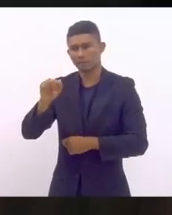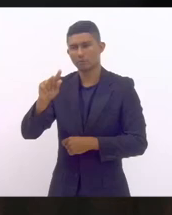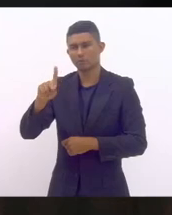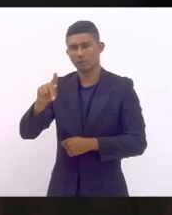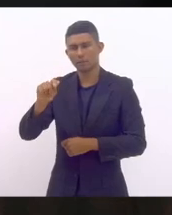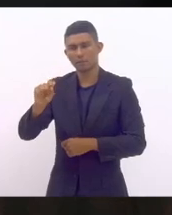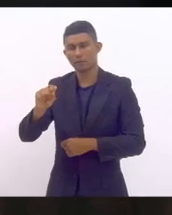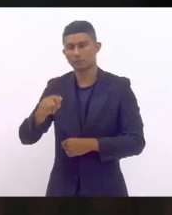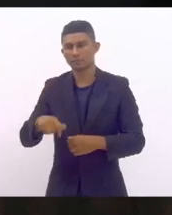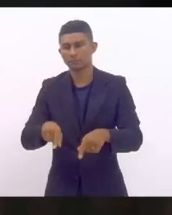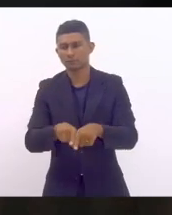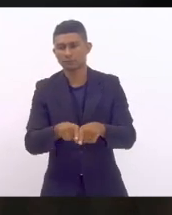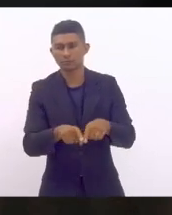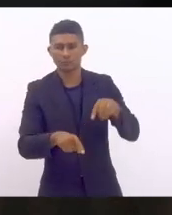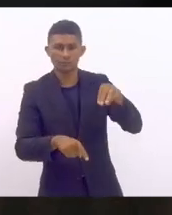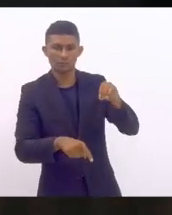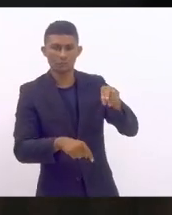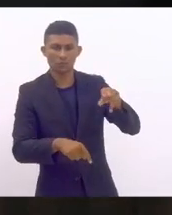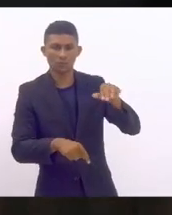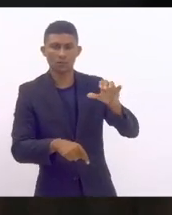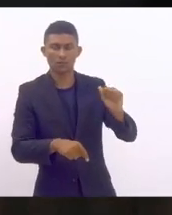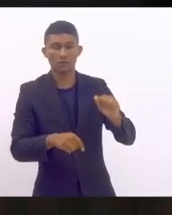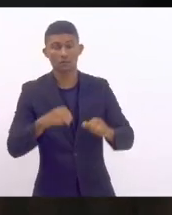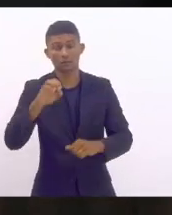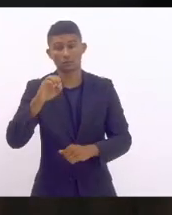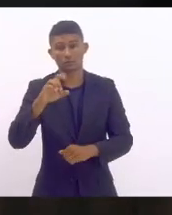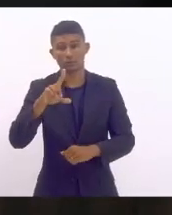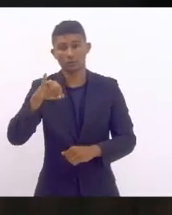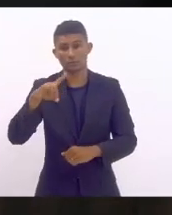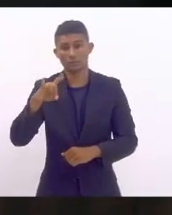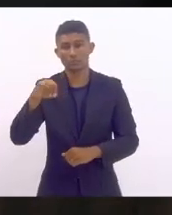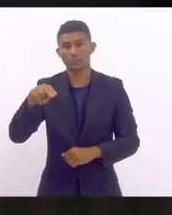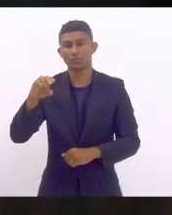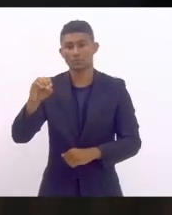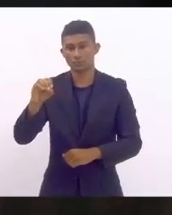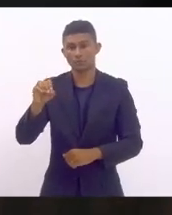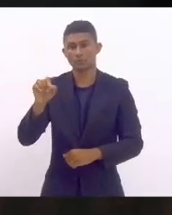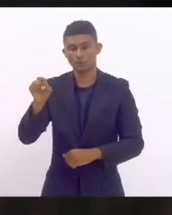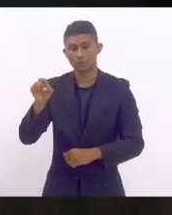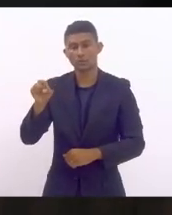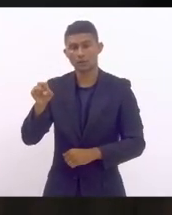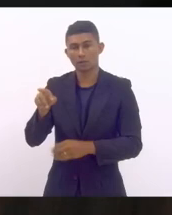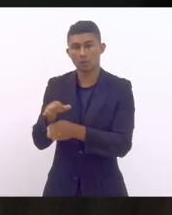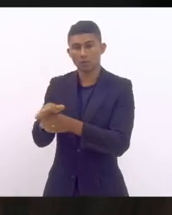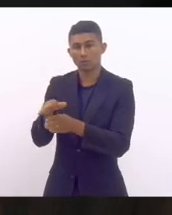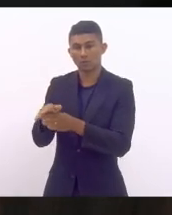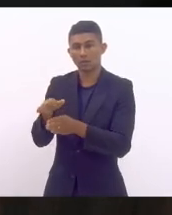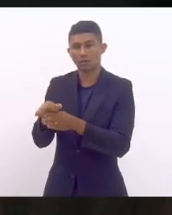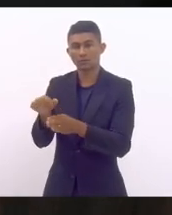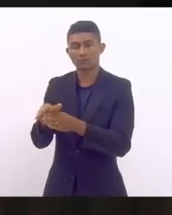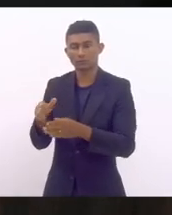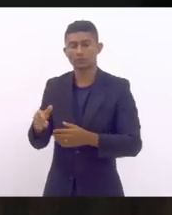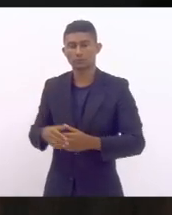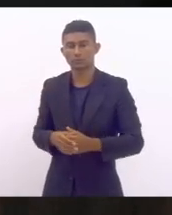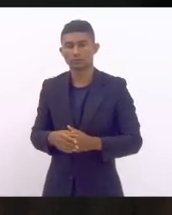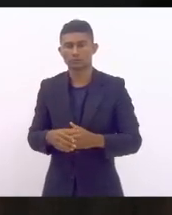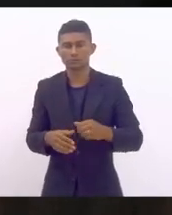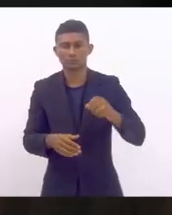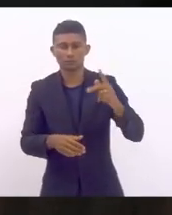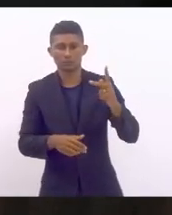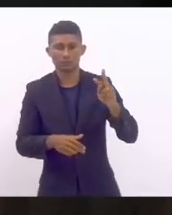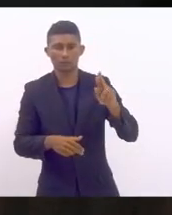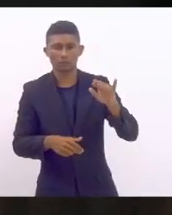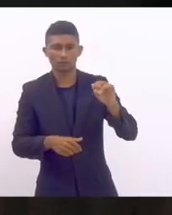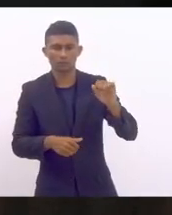Batista professora do Instituto Federal do Rio de Janeiro olindino Cerqueira ex-presidente Conselho Regional dos técnicos Priscila